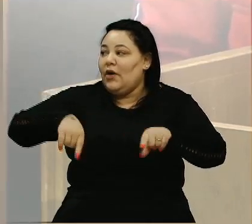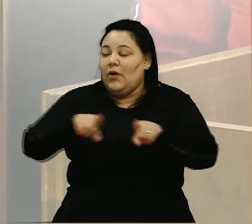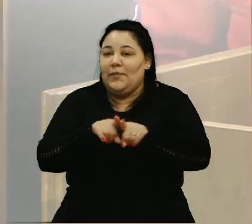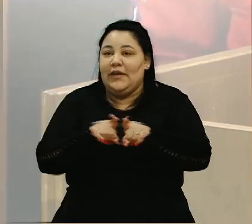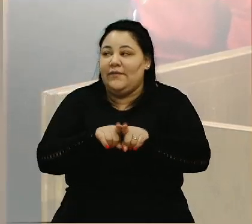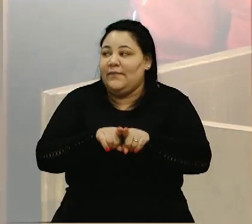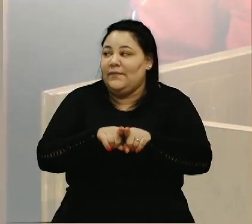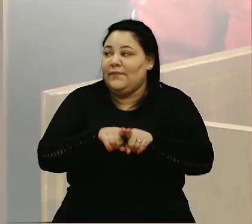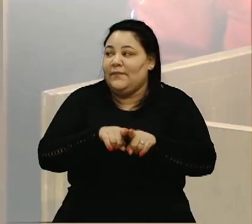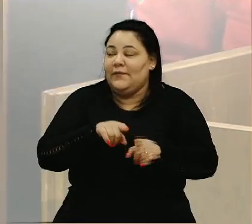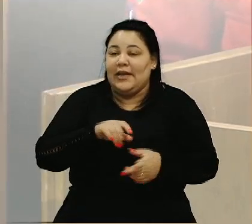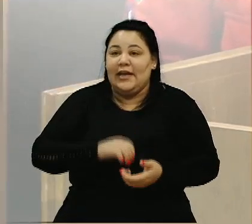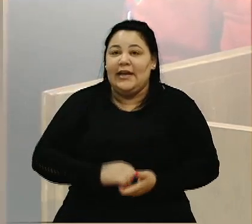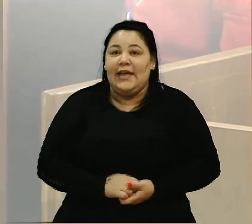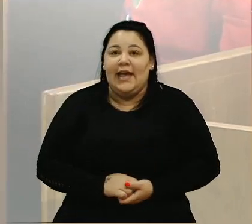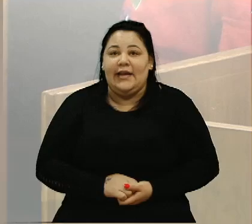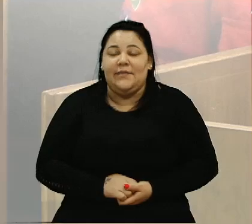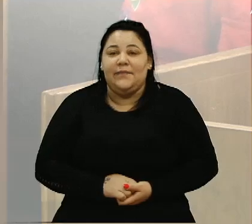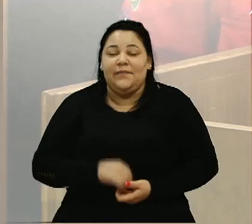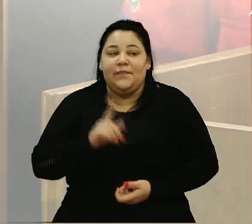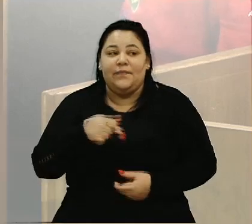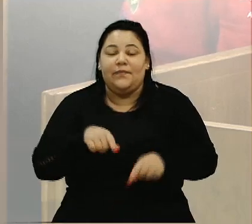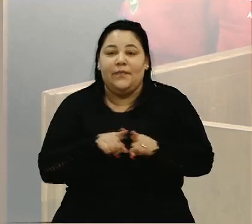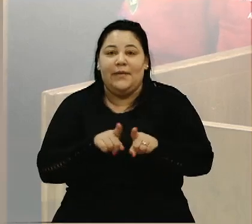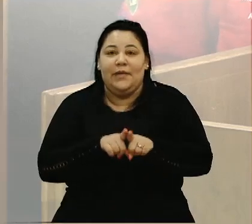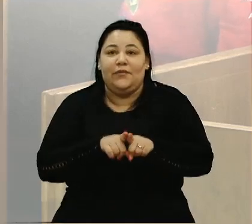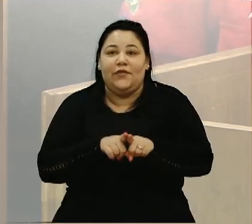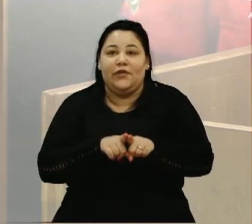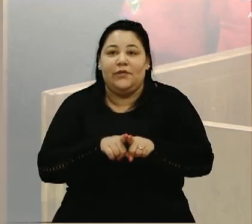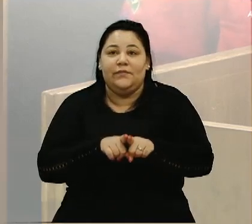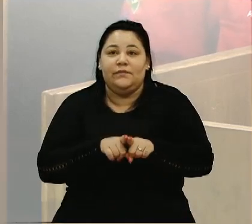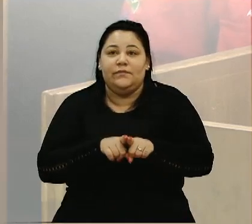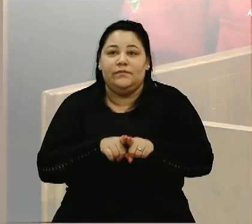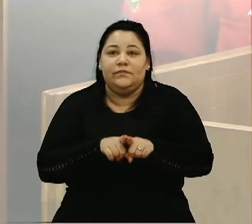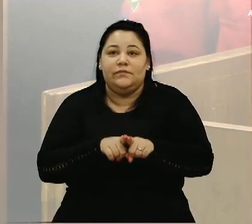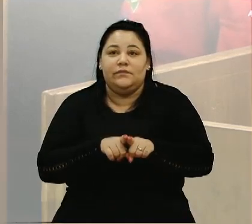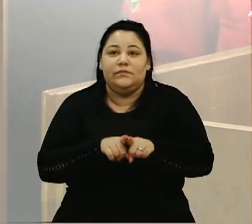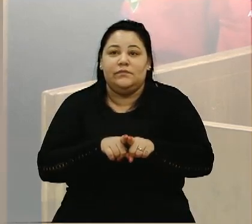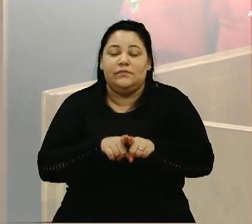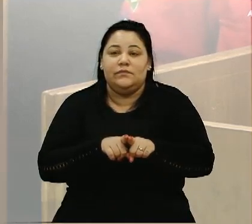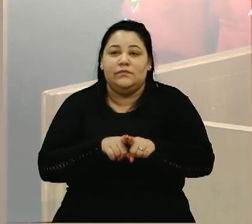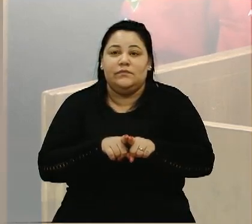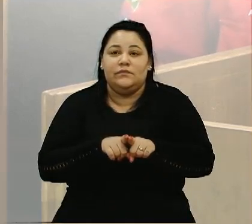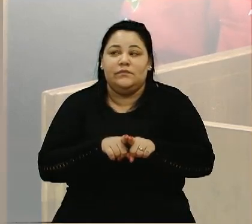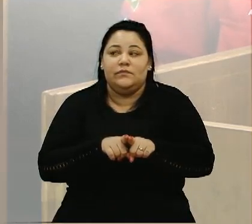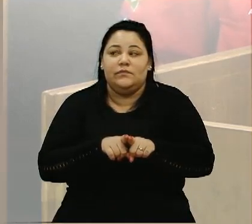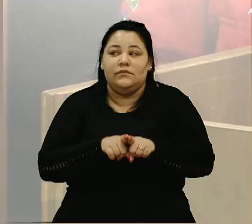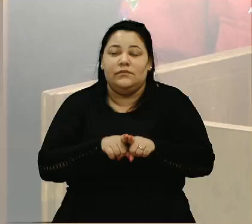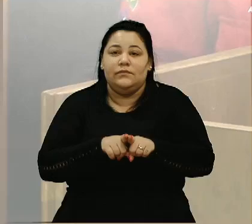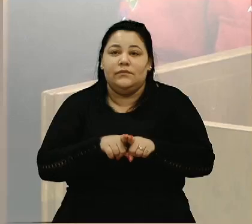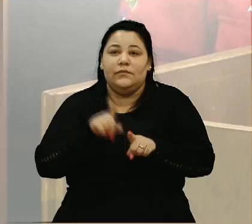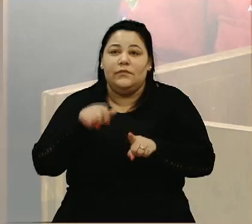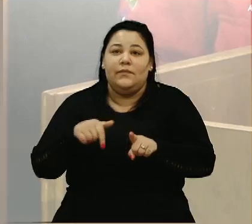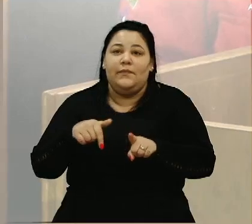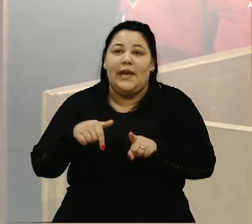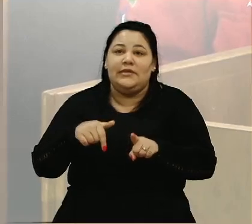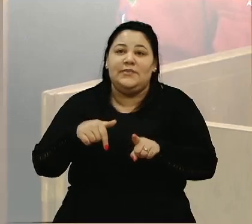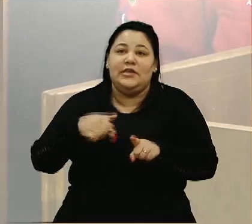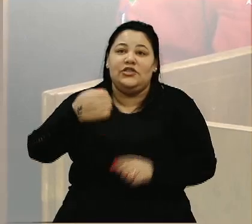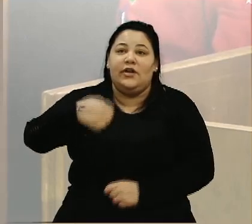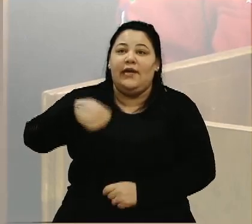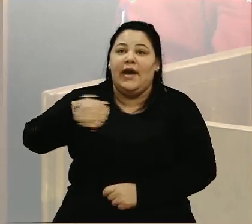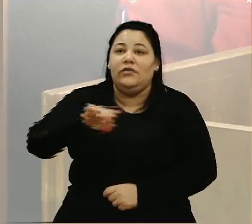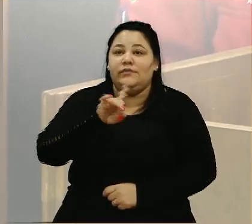perde pessoas aí dentro da nossa Rota do Sol, enfim, sentido litoral aí. E não é só em acidentes, ali existe